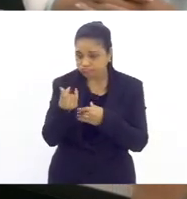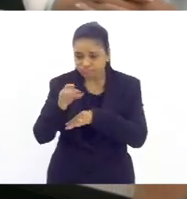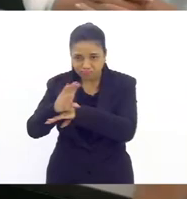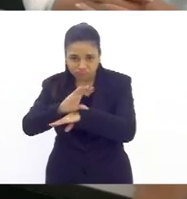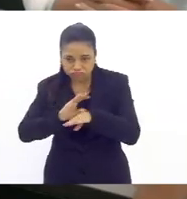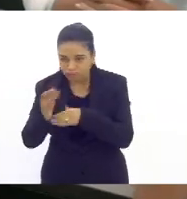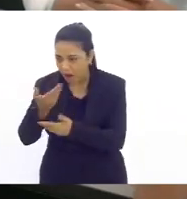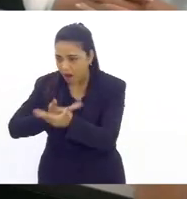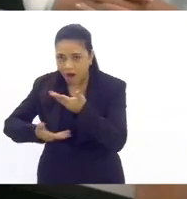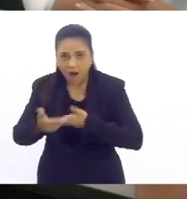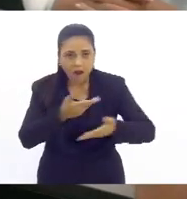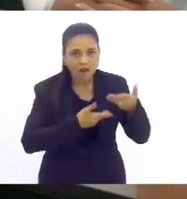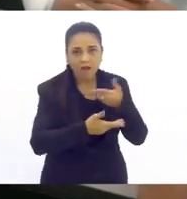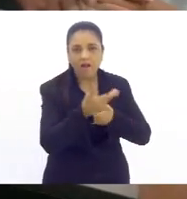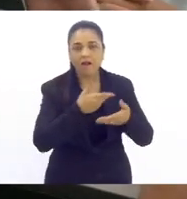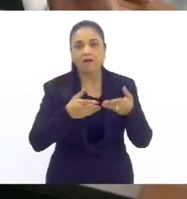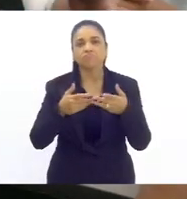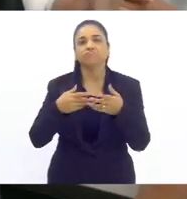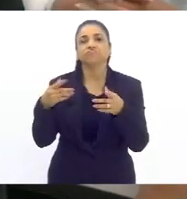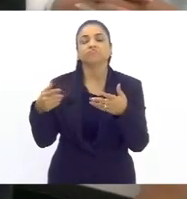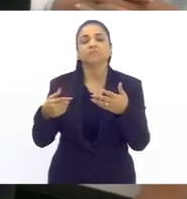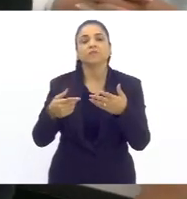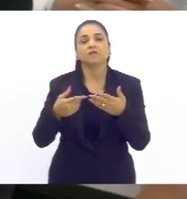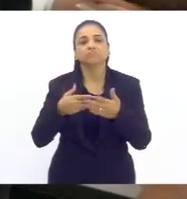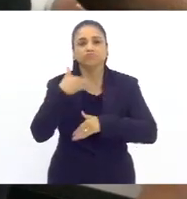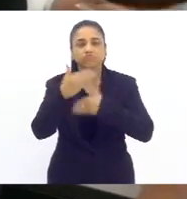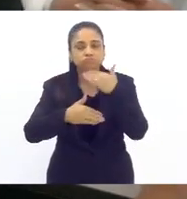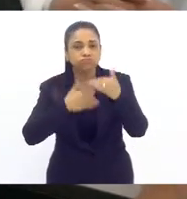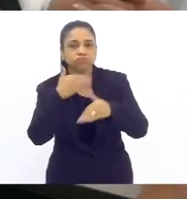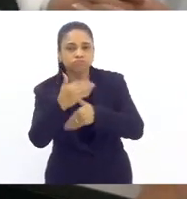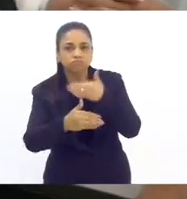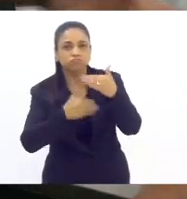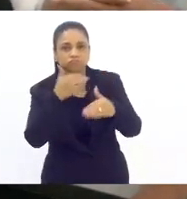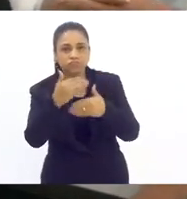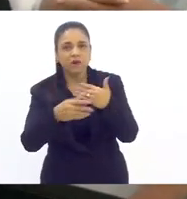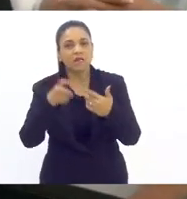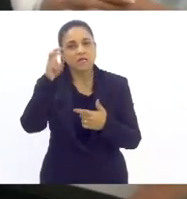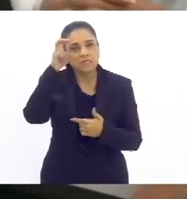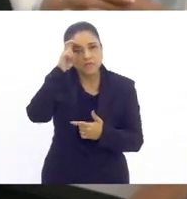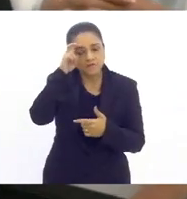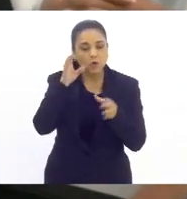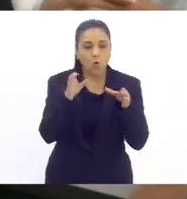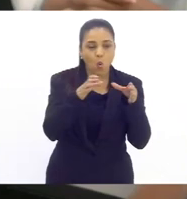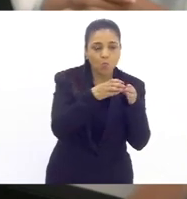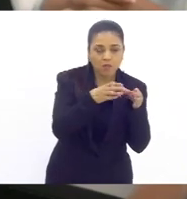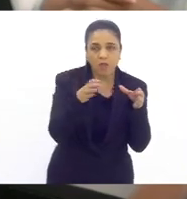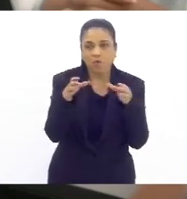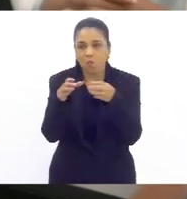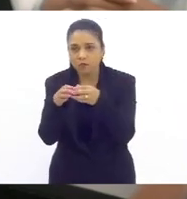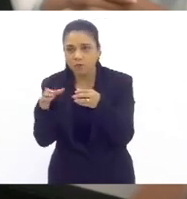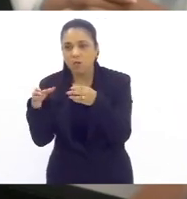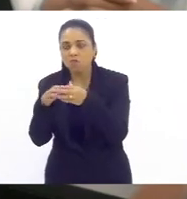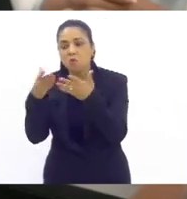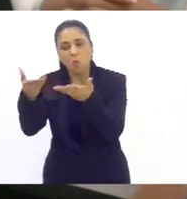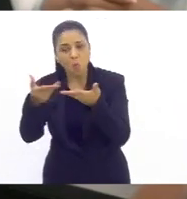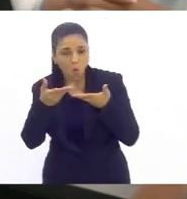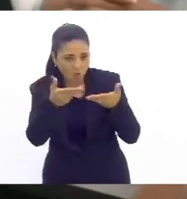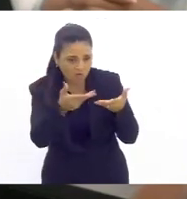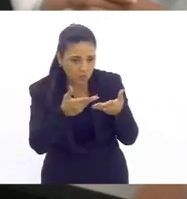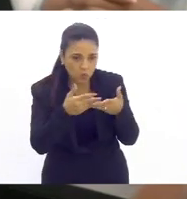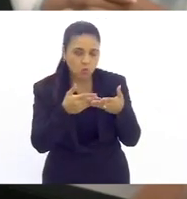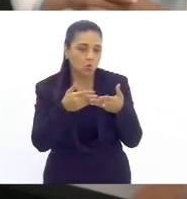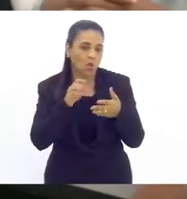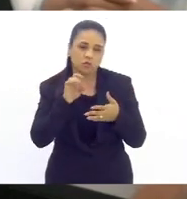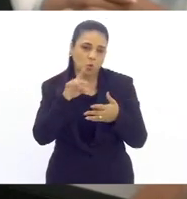né e a contar acontecendo na construção né cada dia cada quinta-feira era uma comunidade convidar todos a favela não é ponto